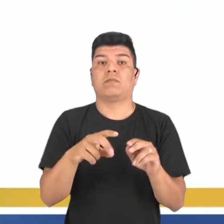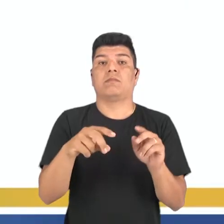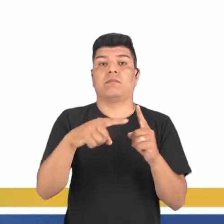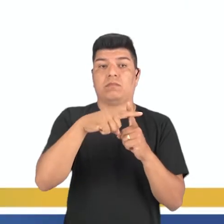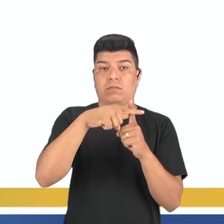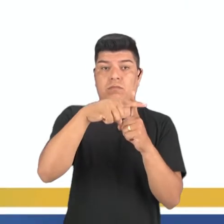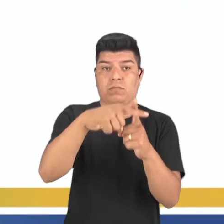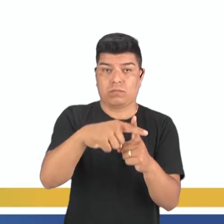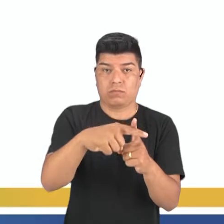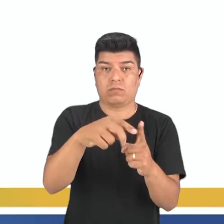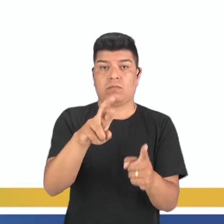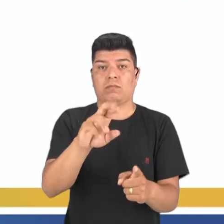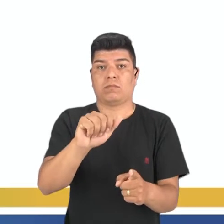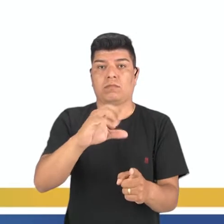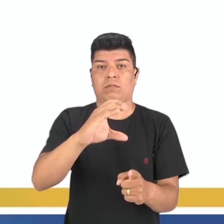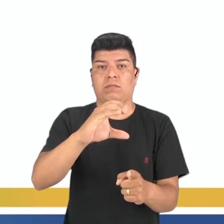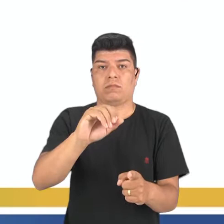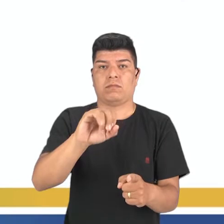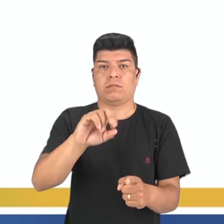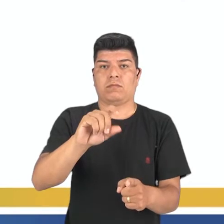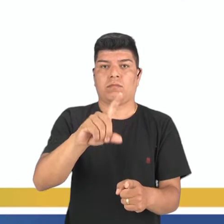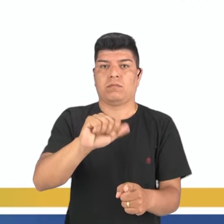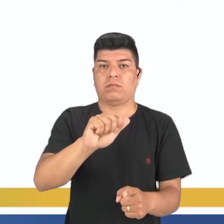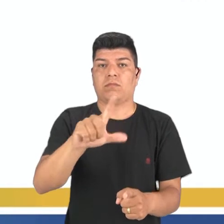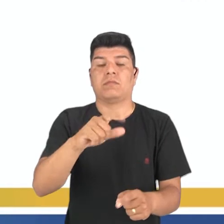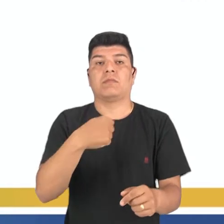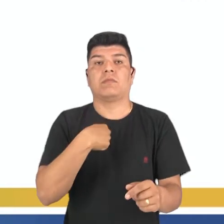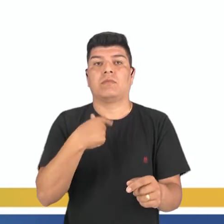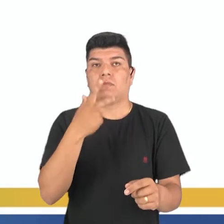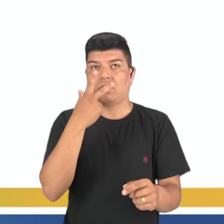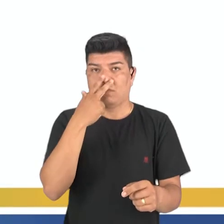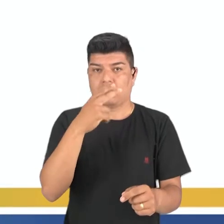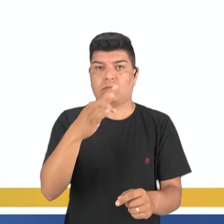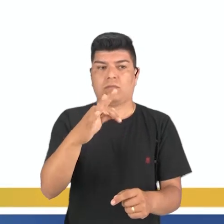adição nos racionais, ela é fechada, ok?